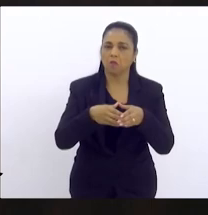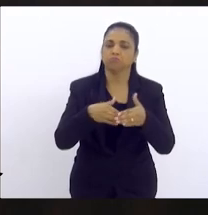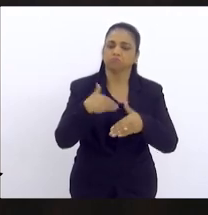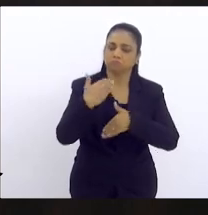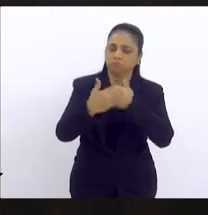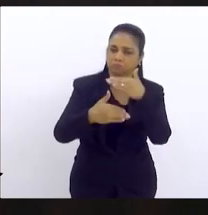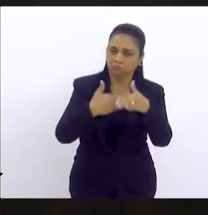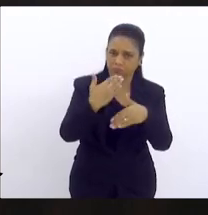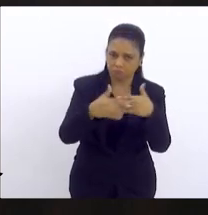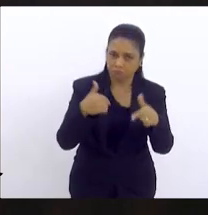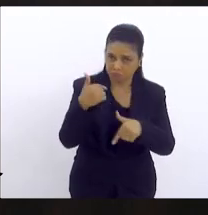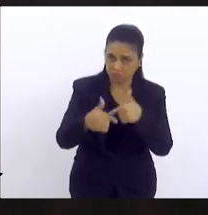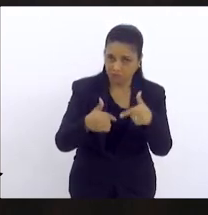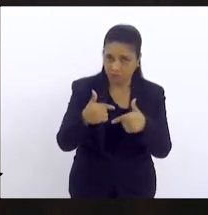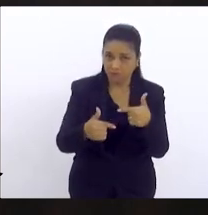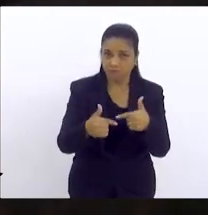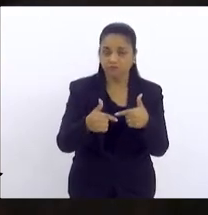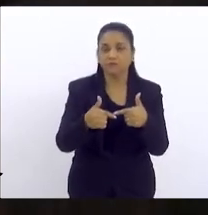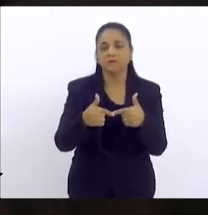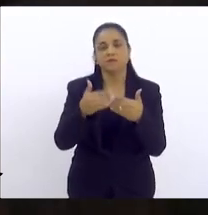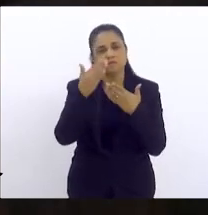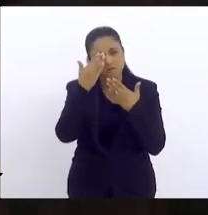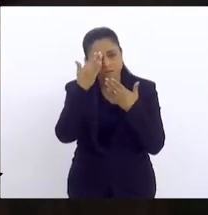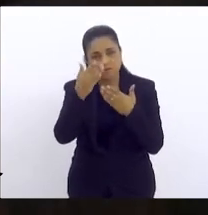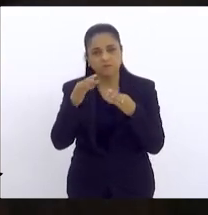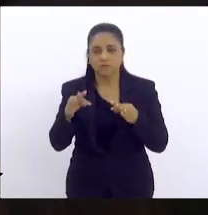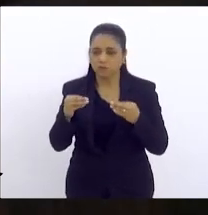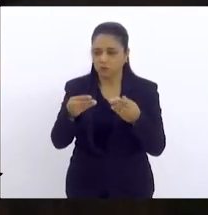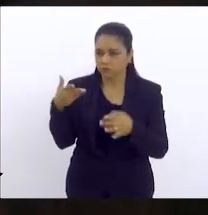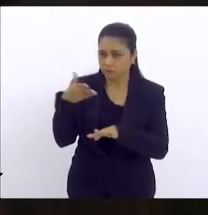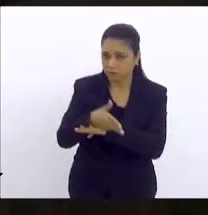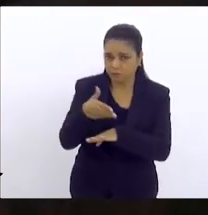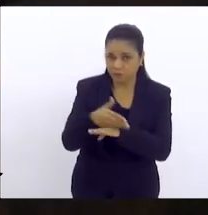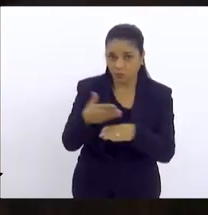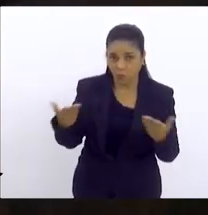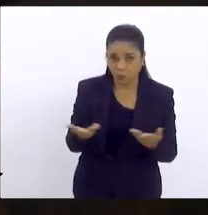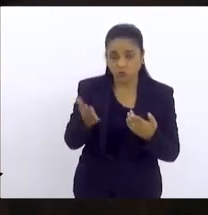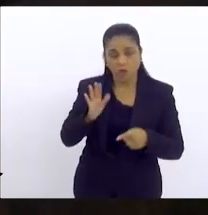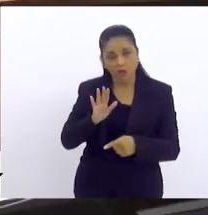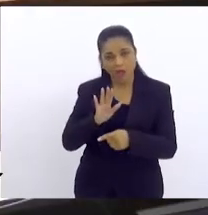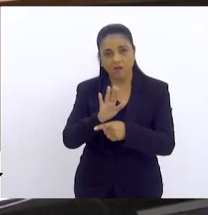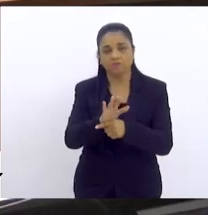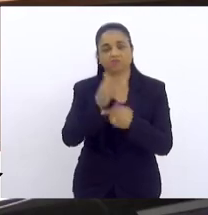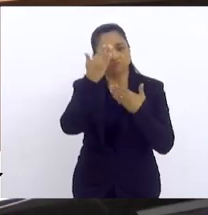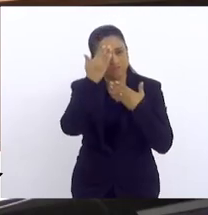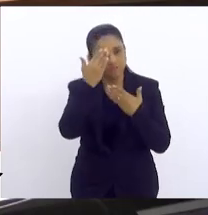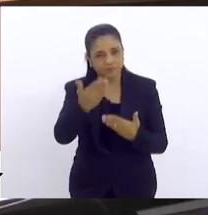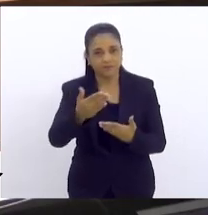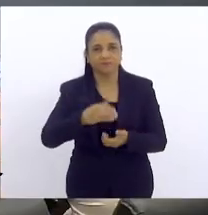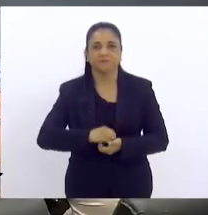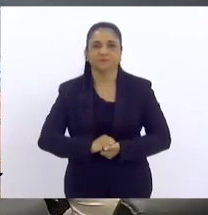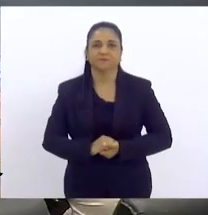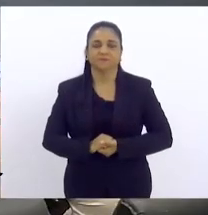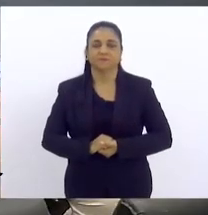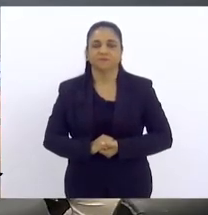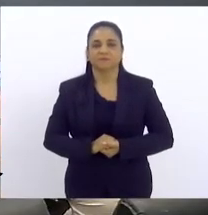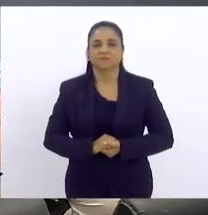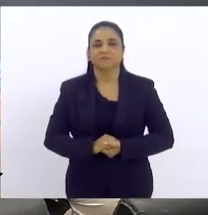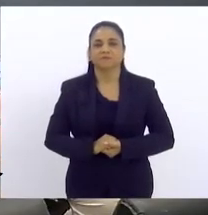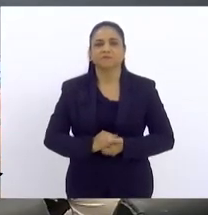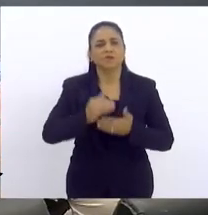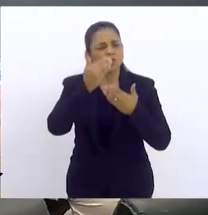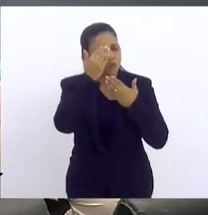agradecer a todos aqueles que puderam estar aqui e dar a sua contribuição Muito obrigado Muito obrigado